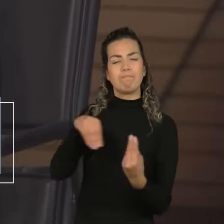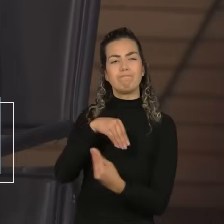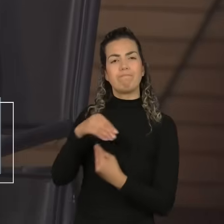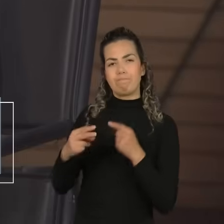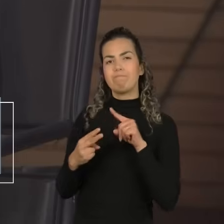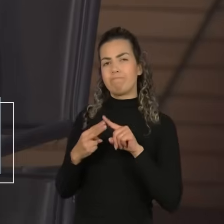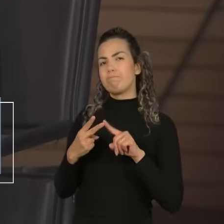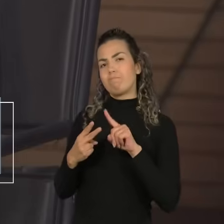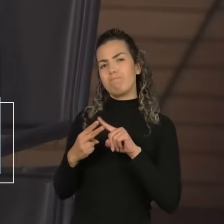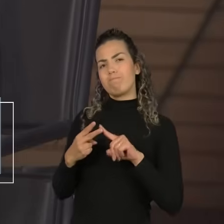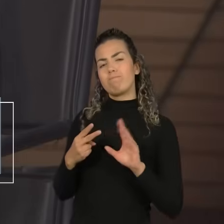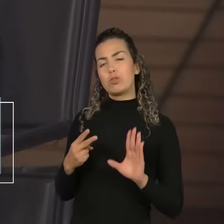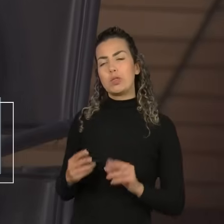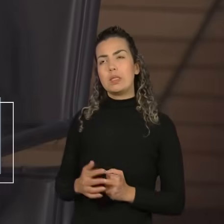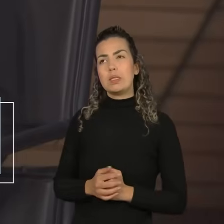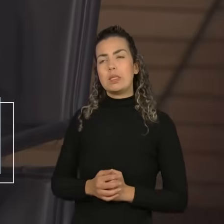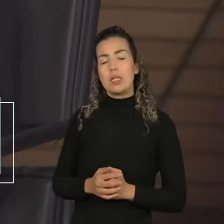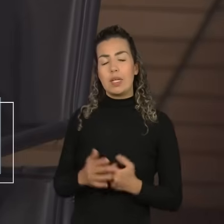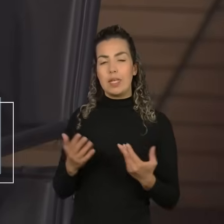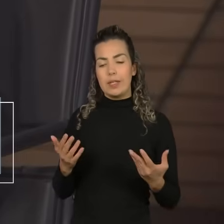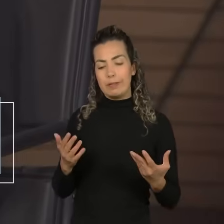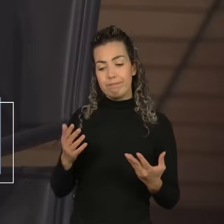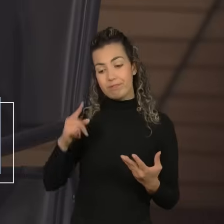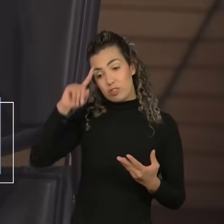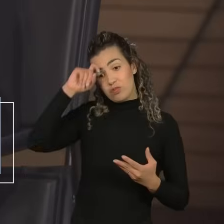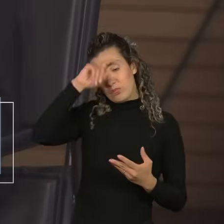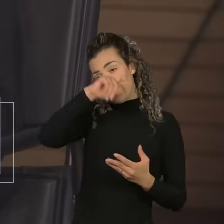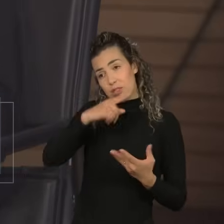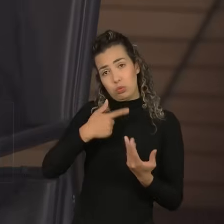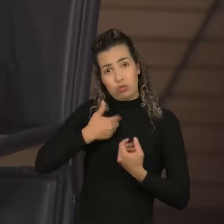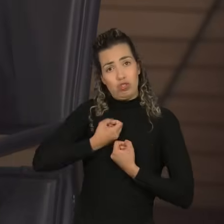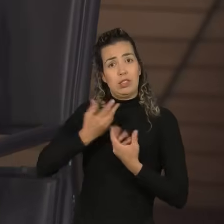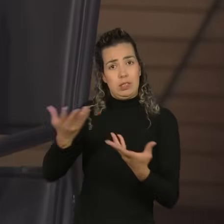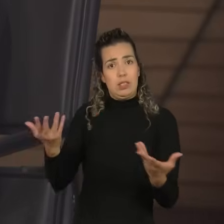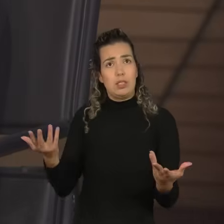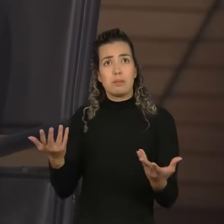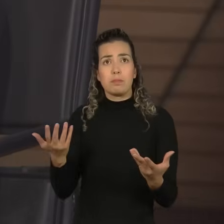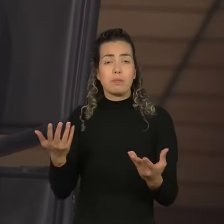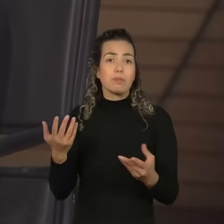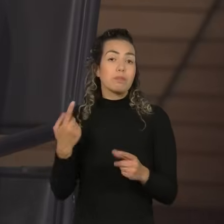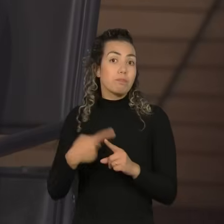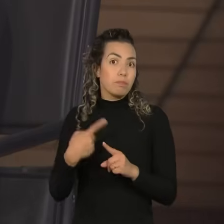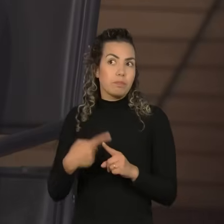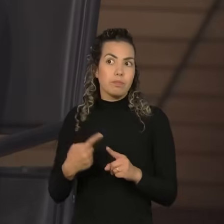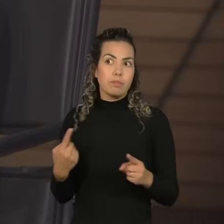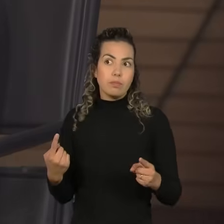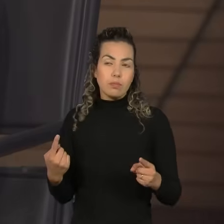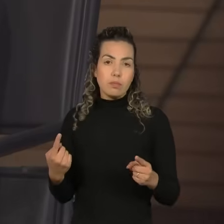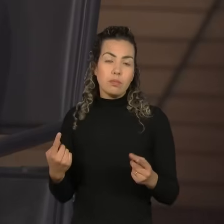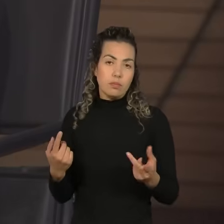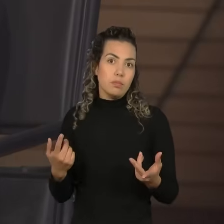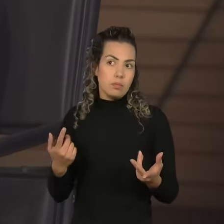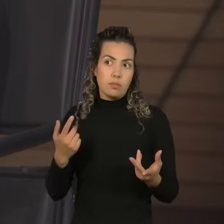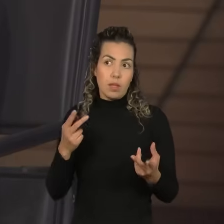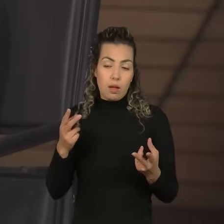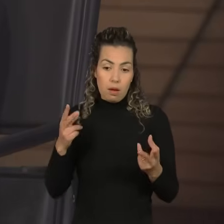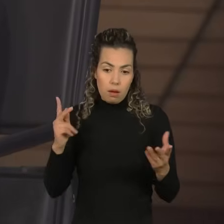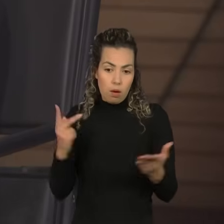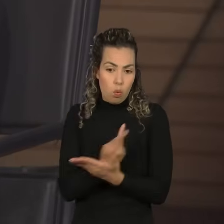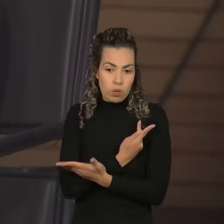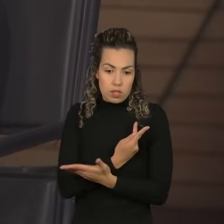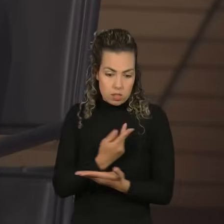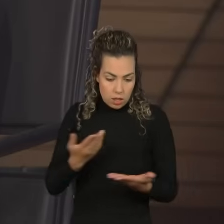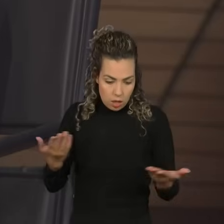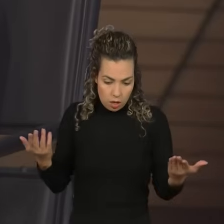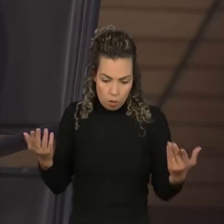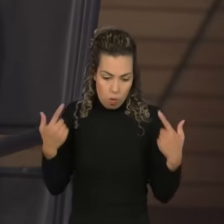assim, é até difícil dizer, né? Ele fica mais grave, né? Há uma gravidade que aparece